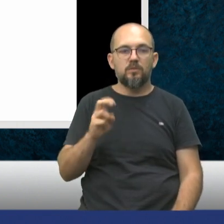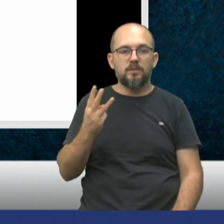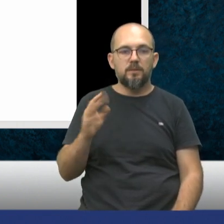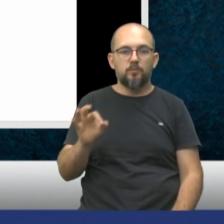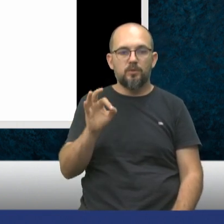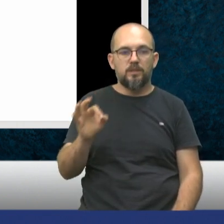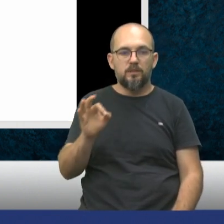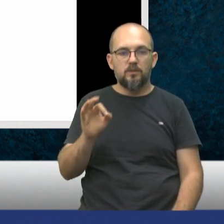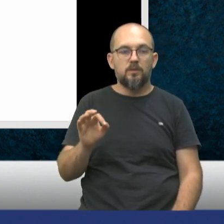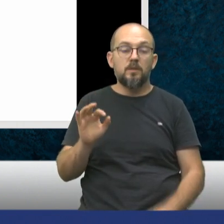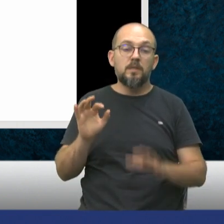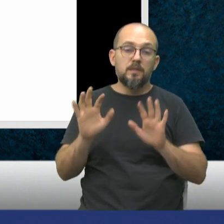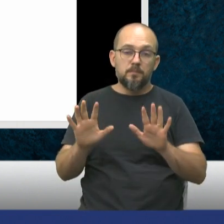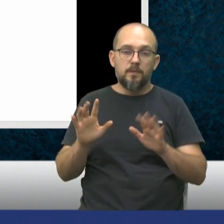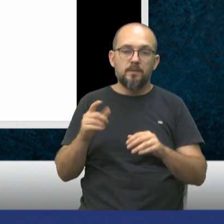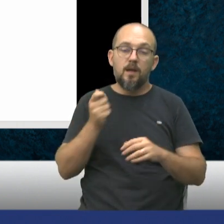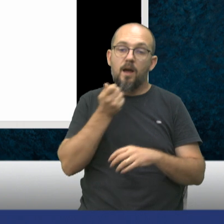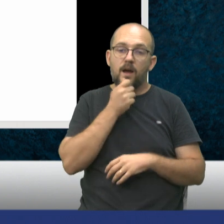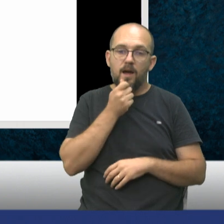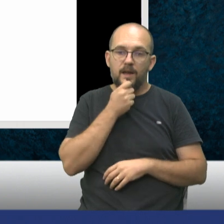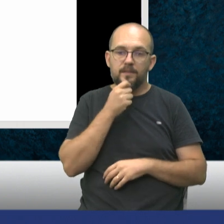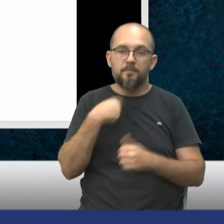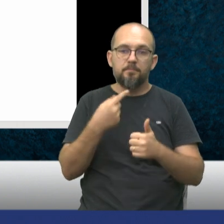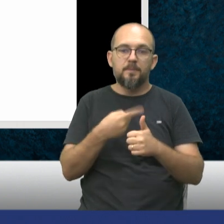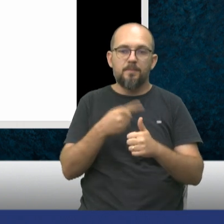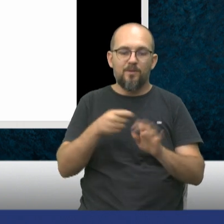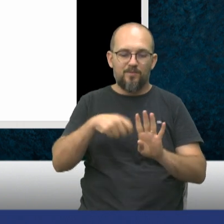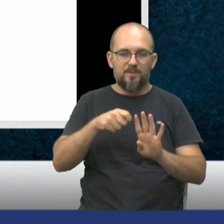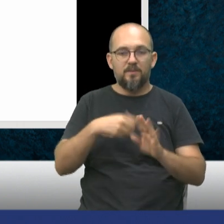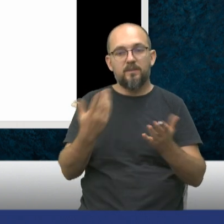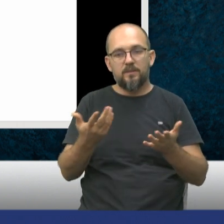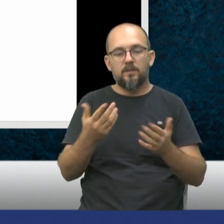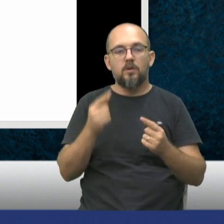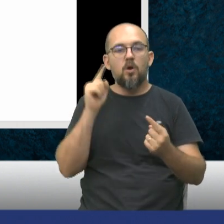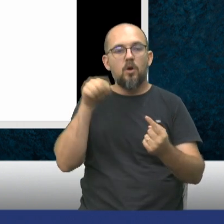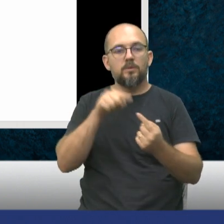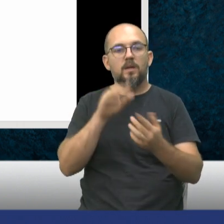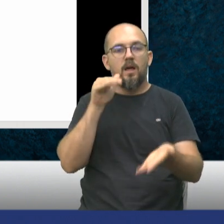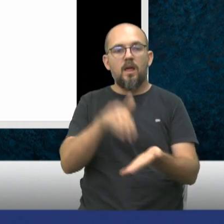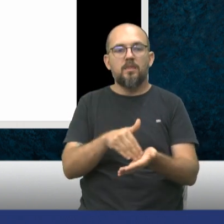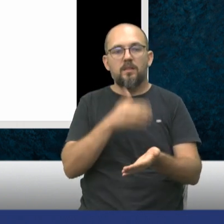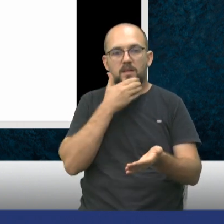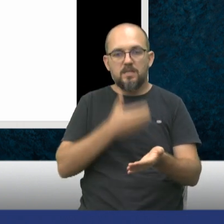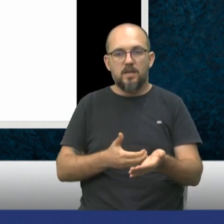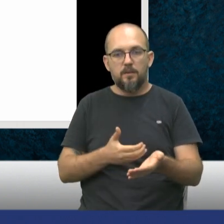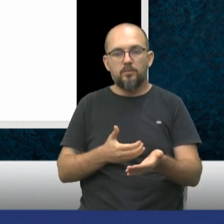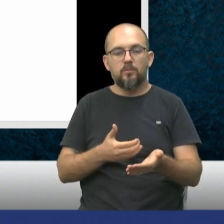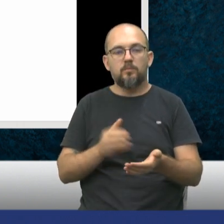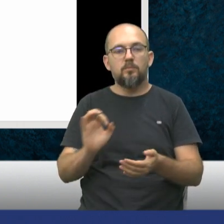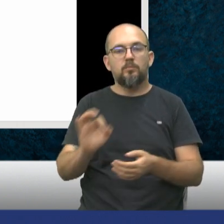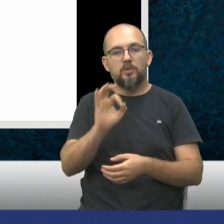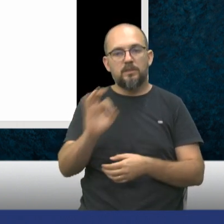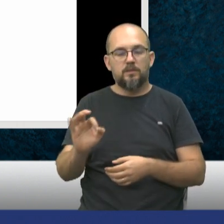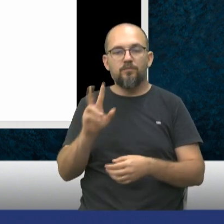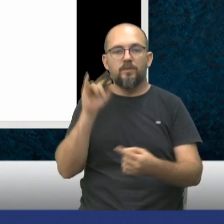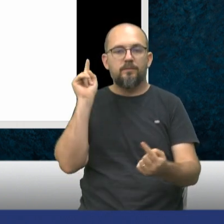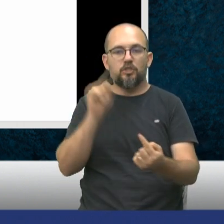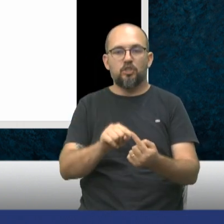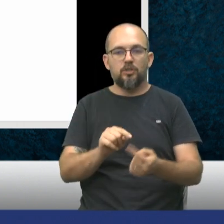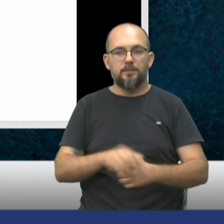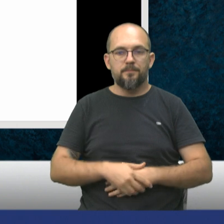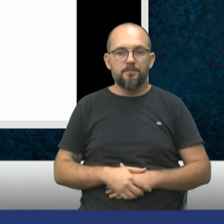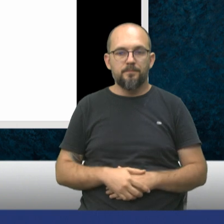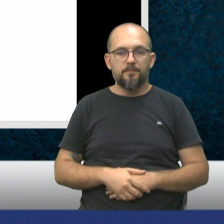77,53%, mas como ainda estamos no primeiro quadrimestre, a tendência é que até o final do ano o percentual seja atingido.